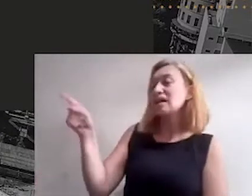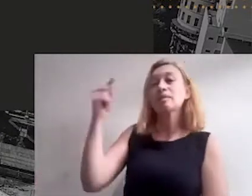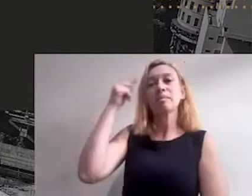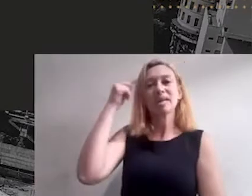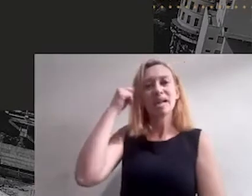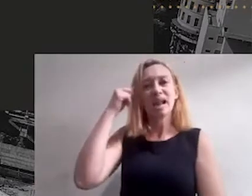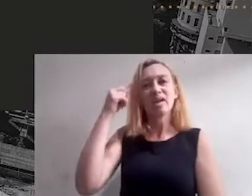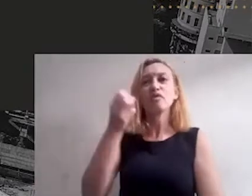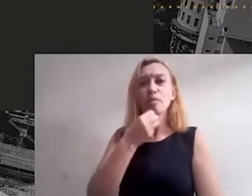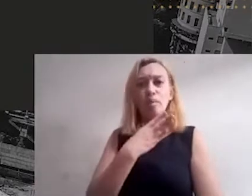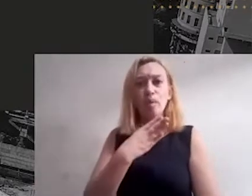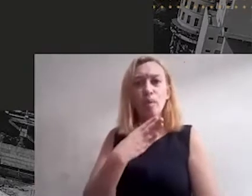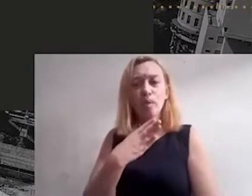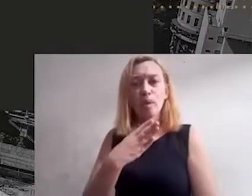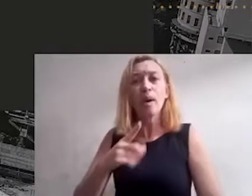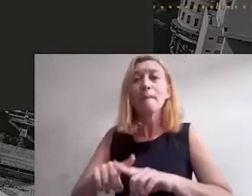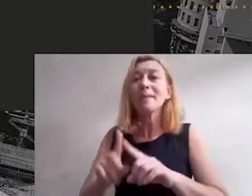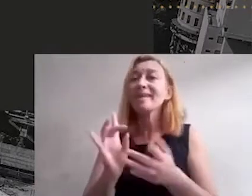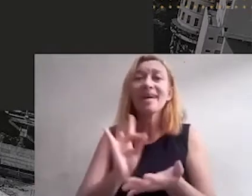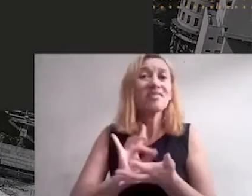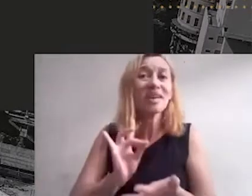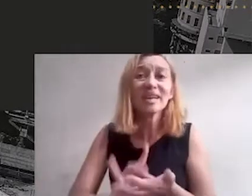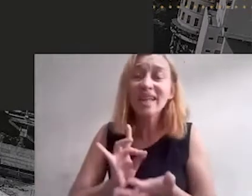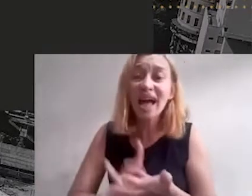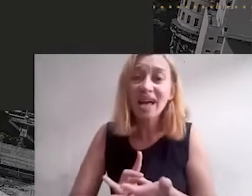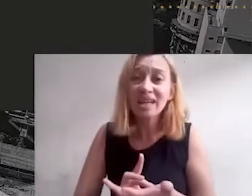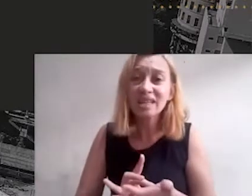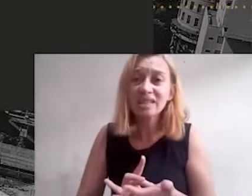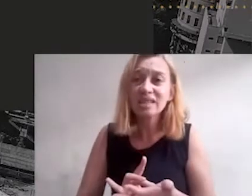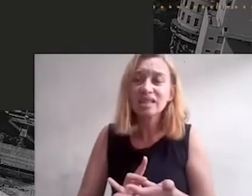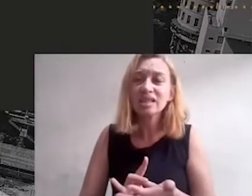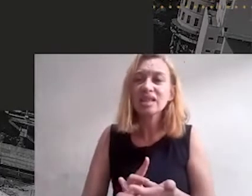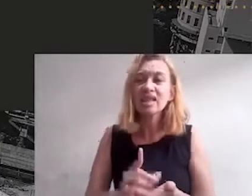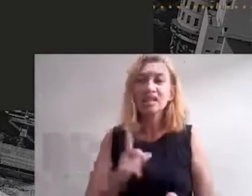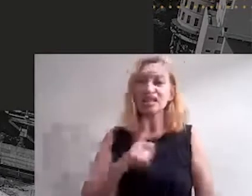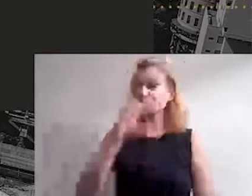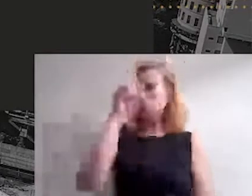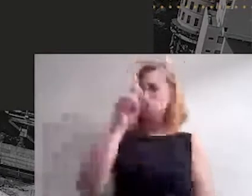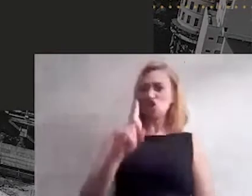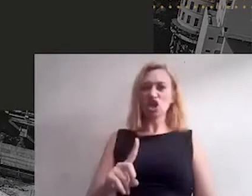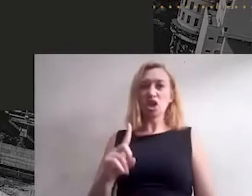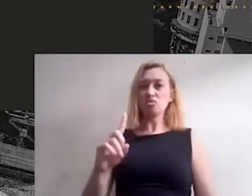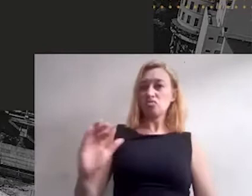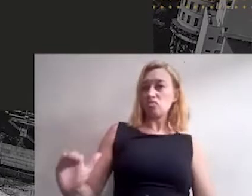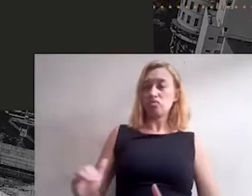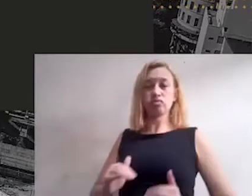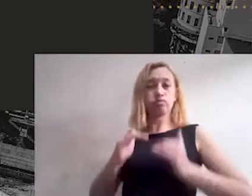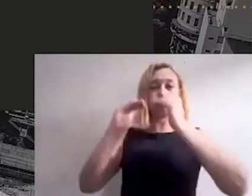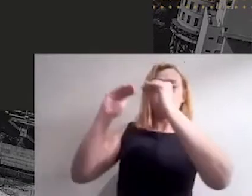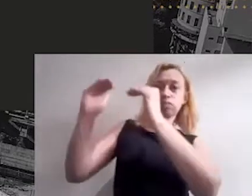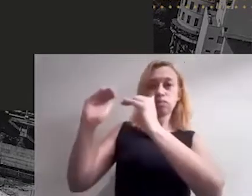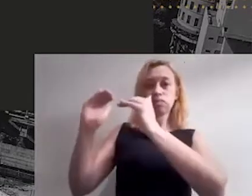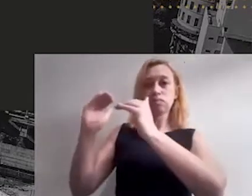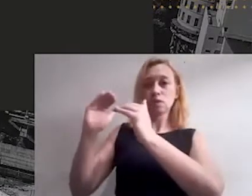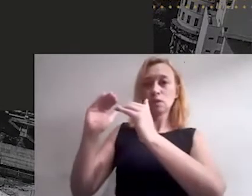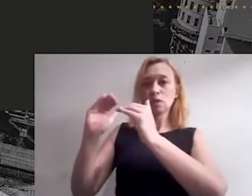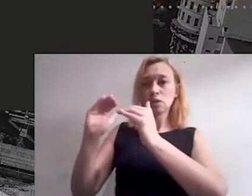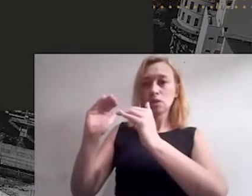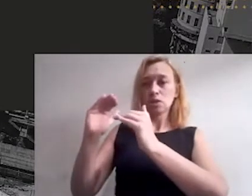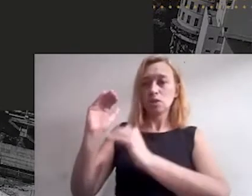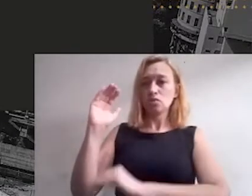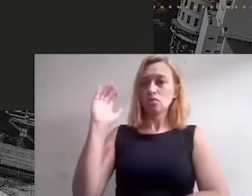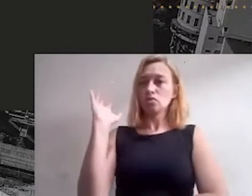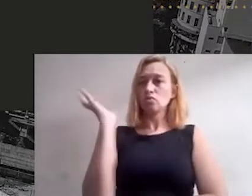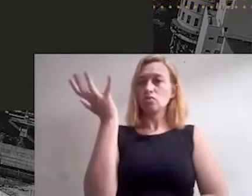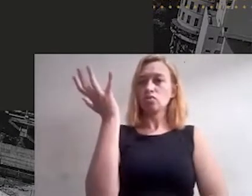E na verdade, não é que nós temos o direito soberano de desmatar, porque isso vai fazer bem para